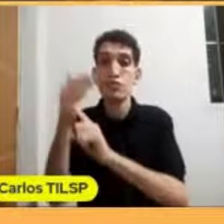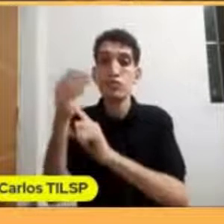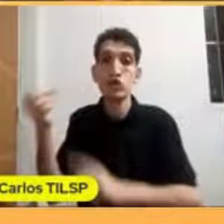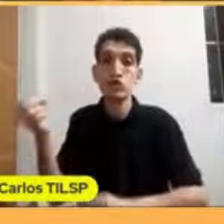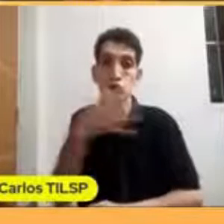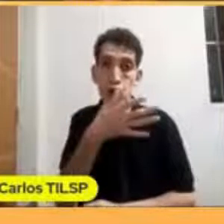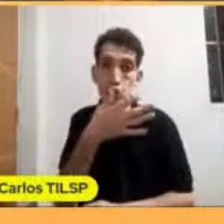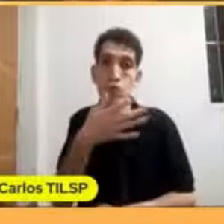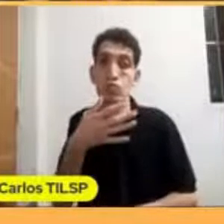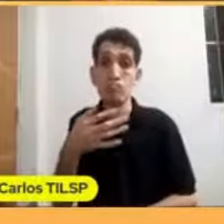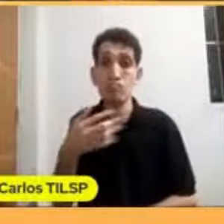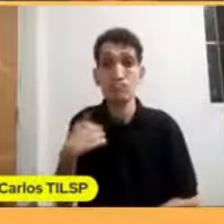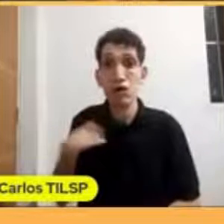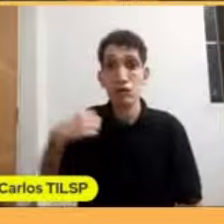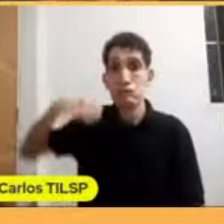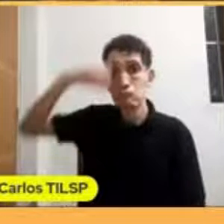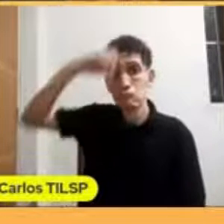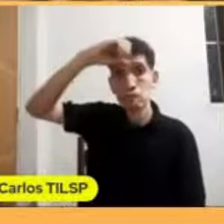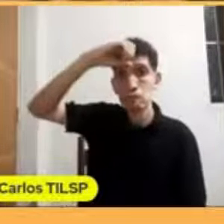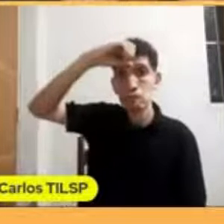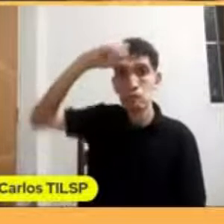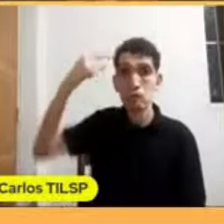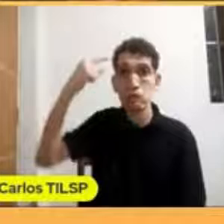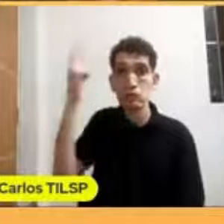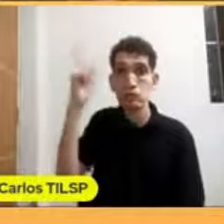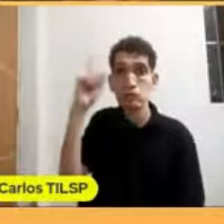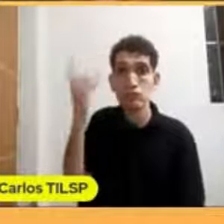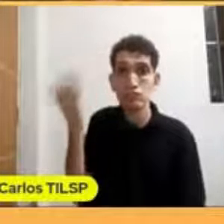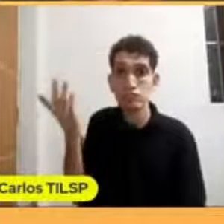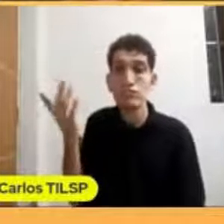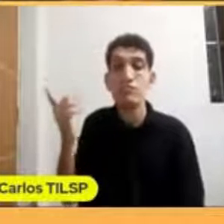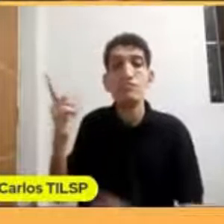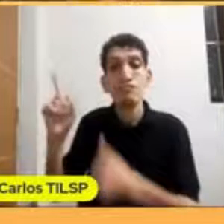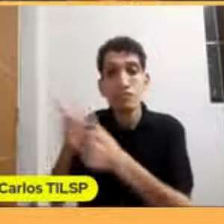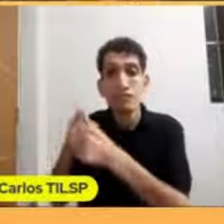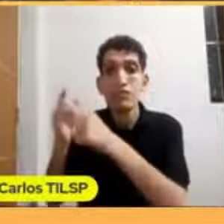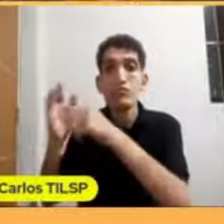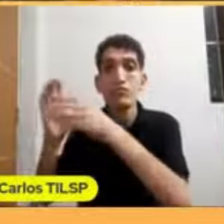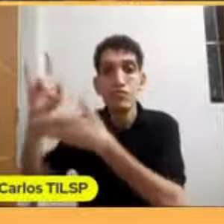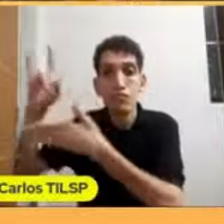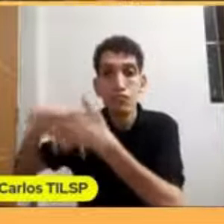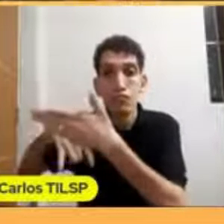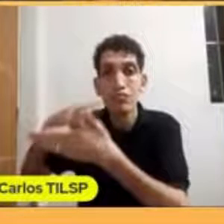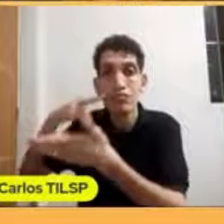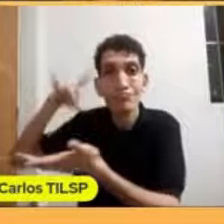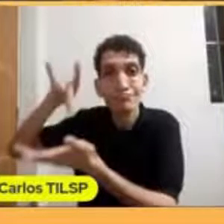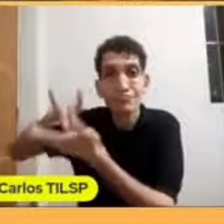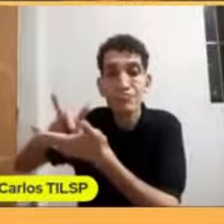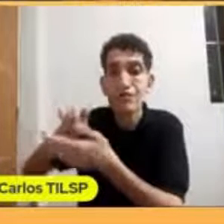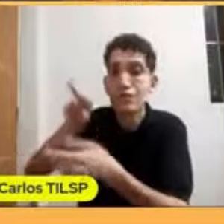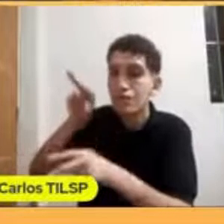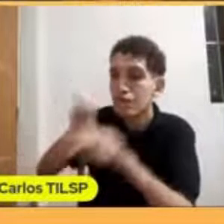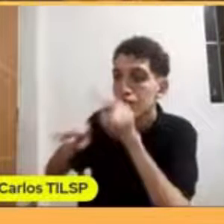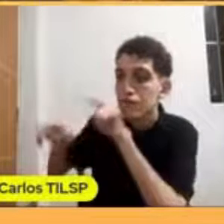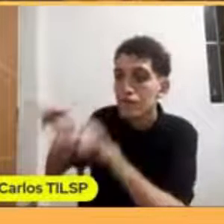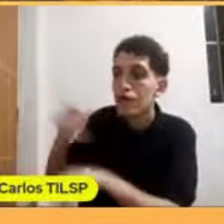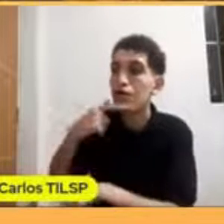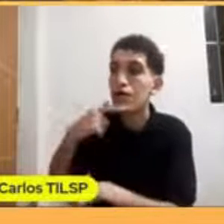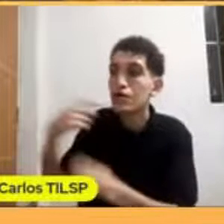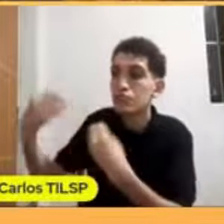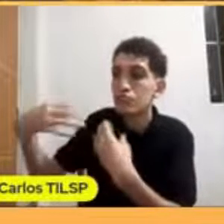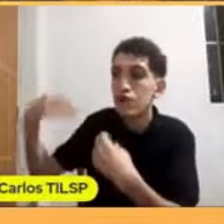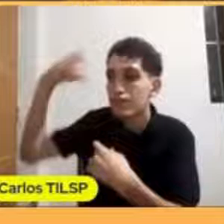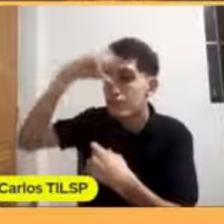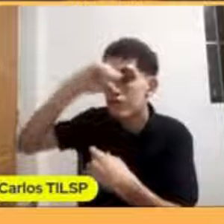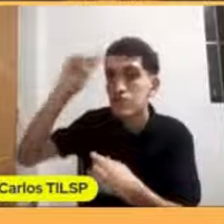vou saber, né, se eu estou indo no caminho certo ou não? Então, esse documento ele vai trazer aí essa questão de como a gente